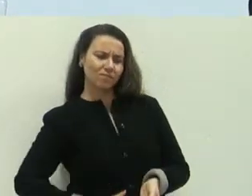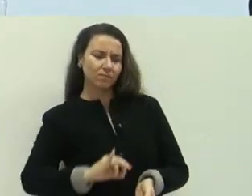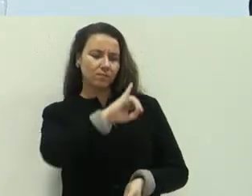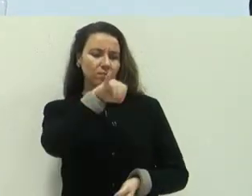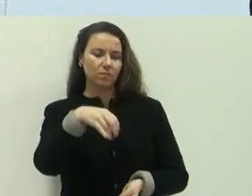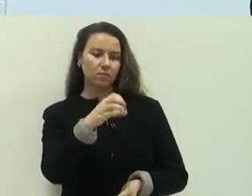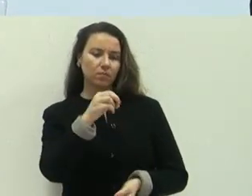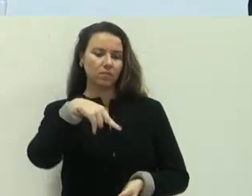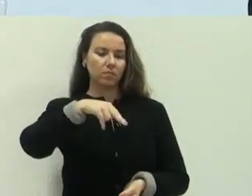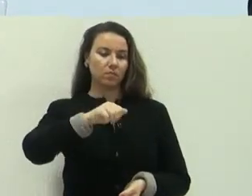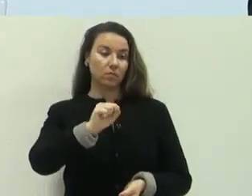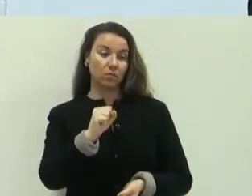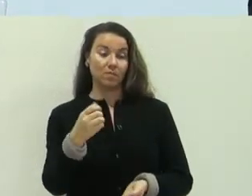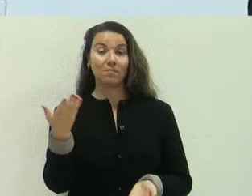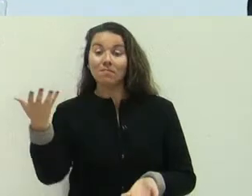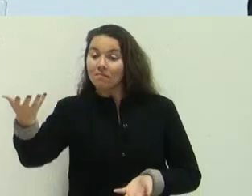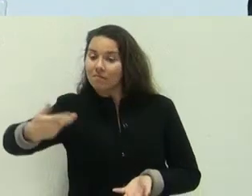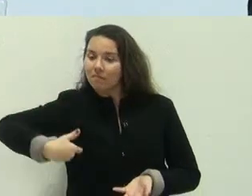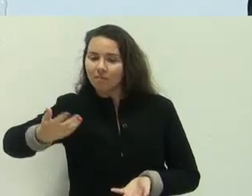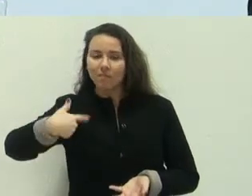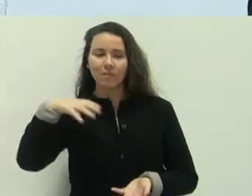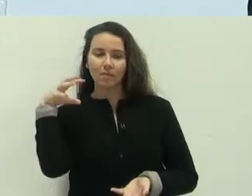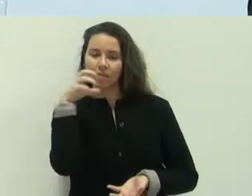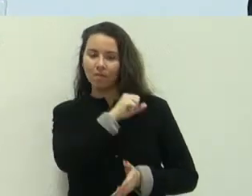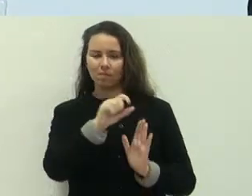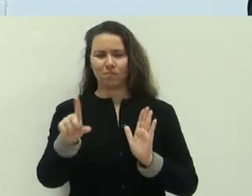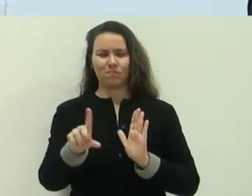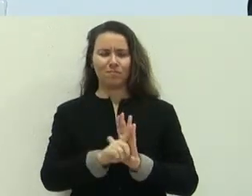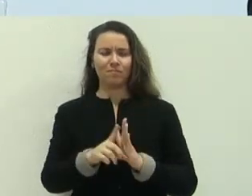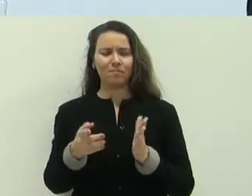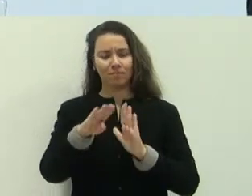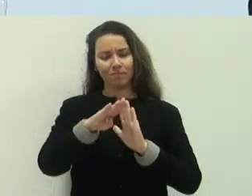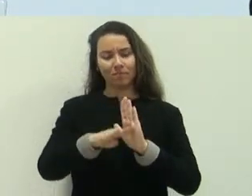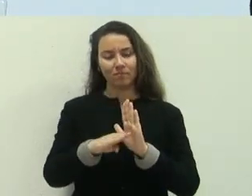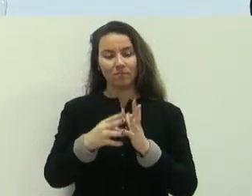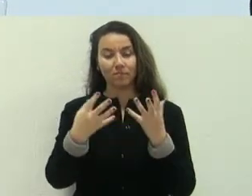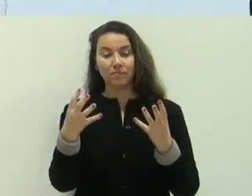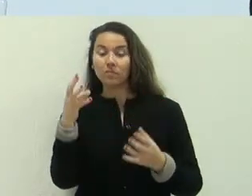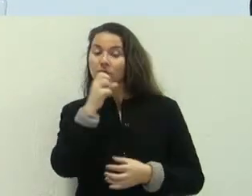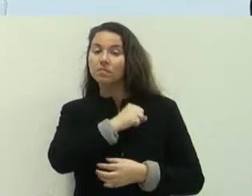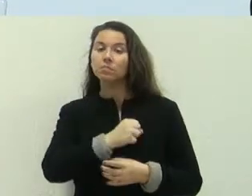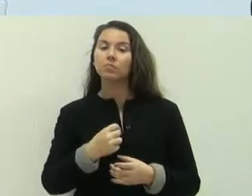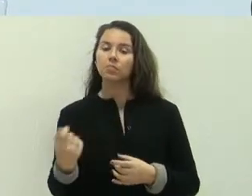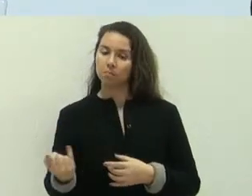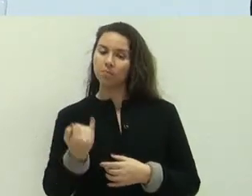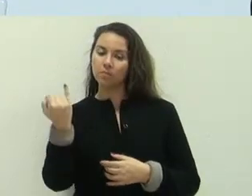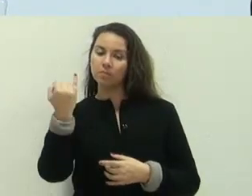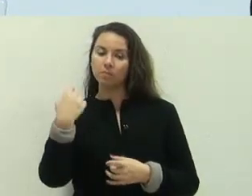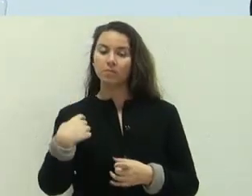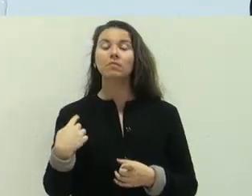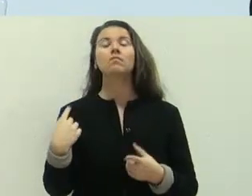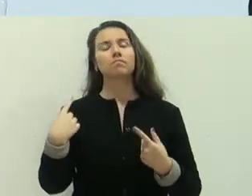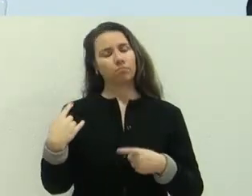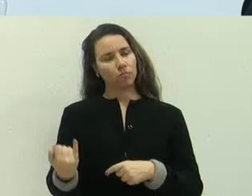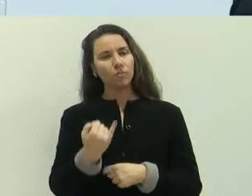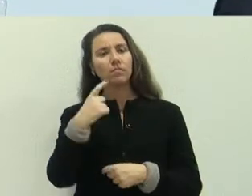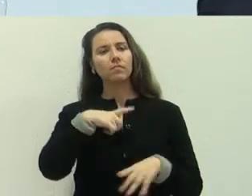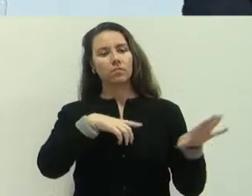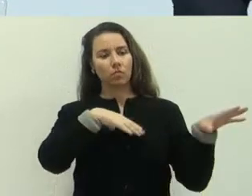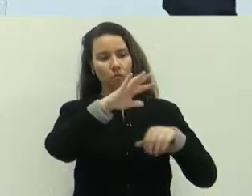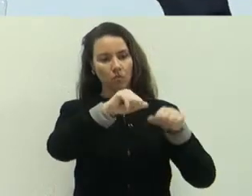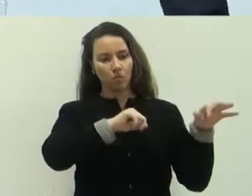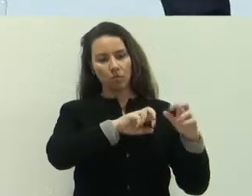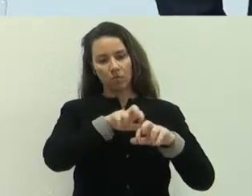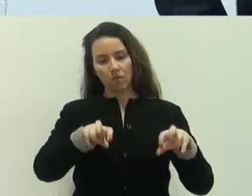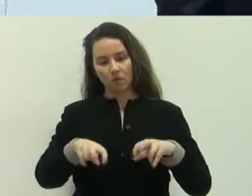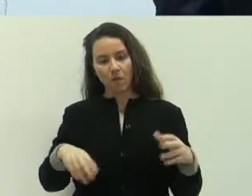na ponta de estoque, nós precisaremos aprovar esse projeto. Eu sei que é da importância de uma audiência pública, eu também cobrei